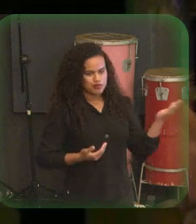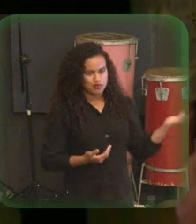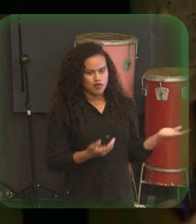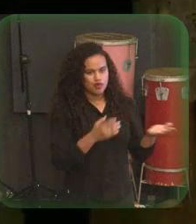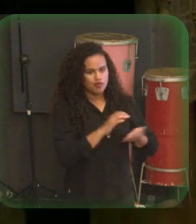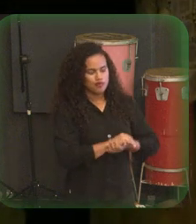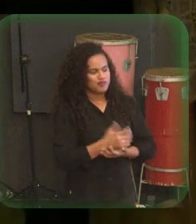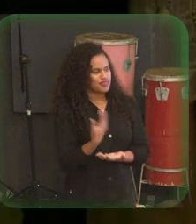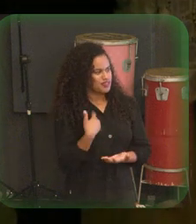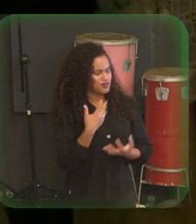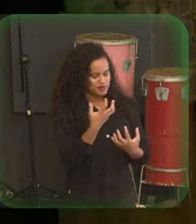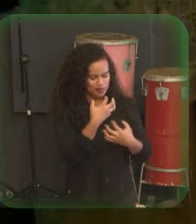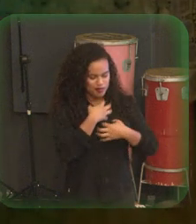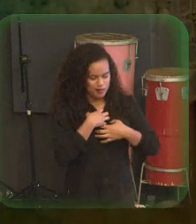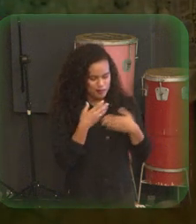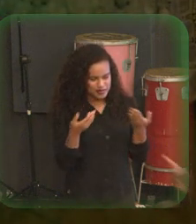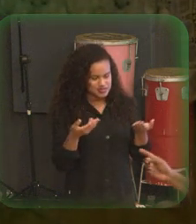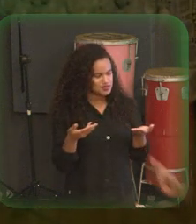me sinto